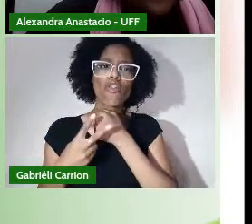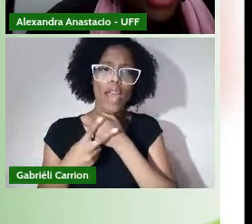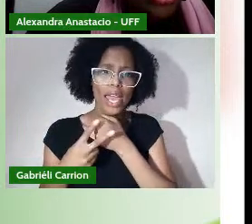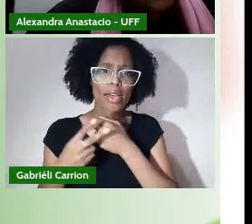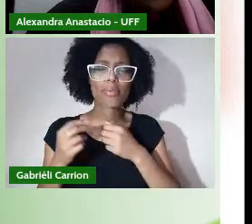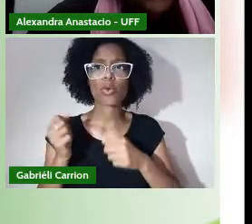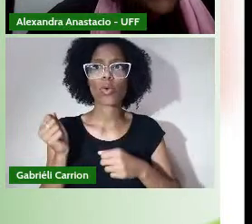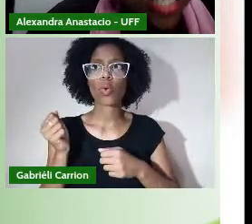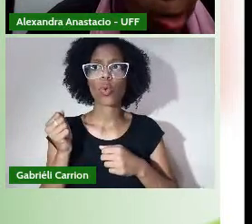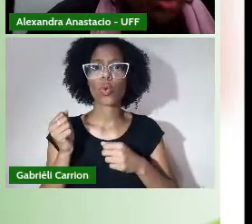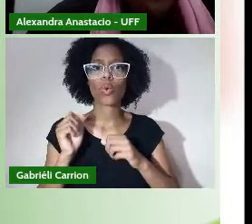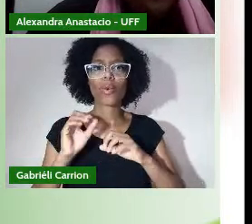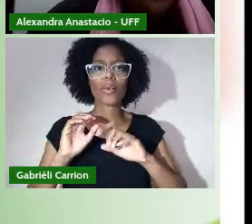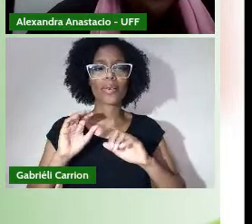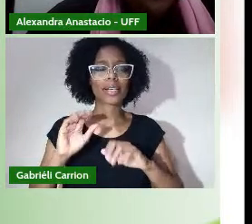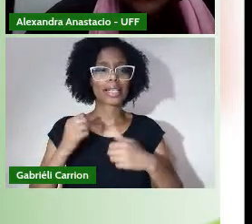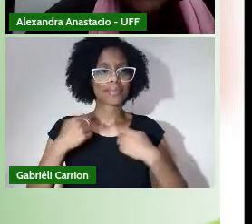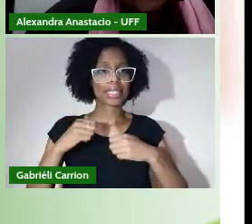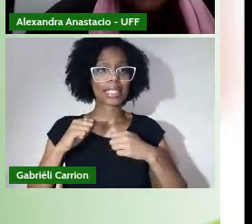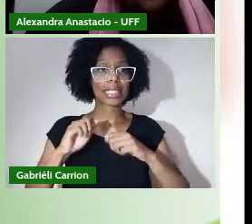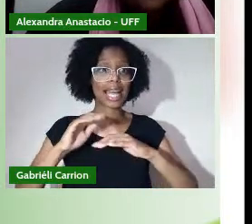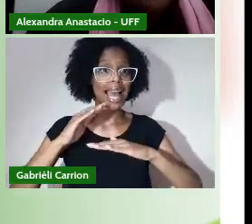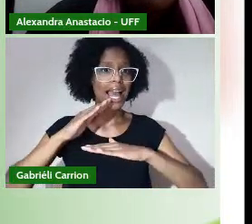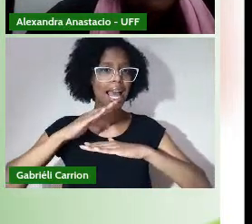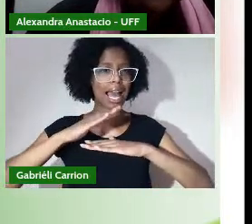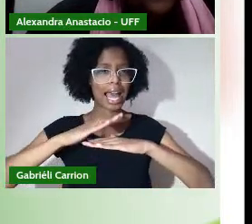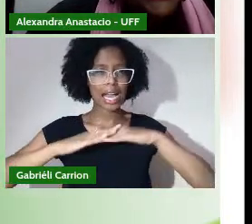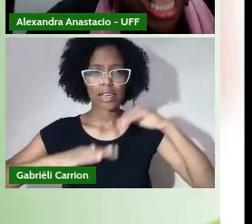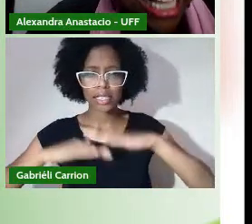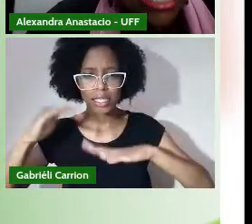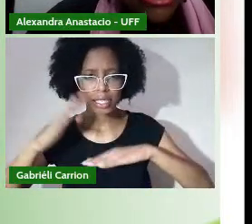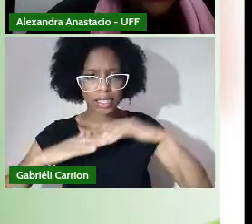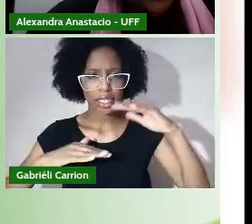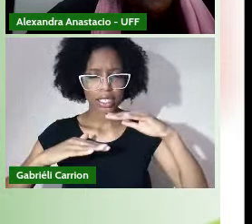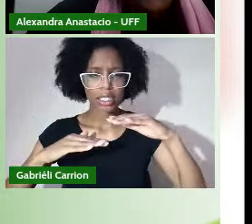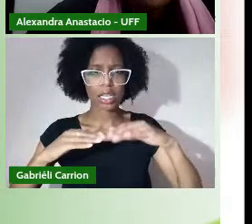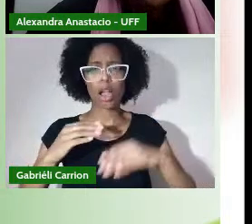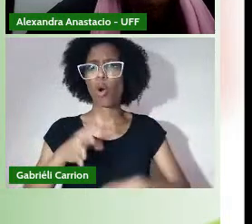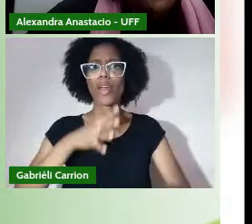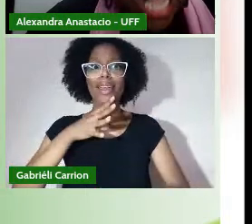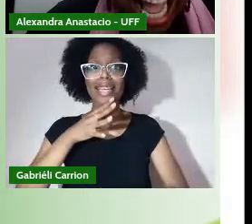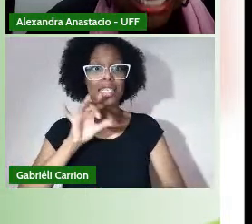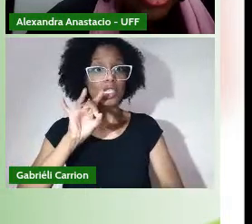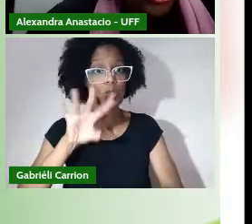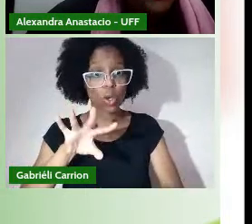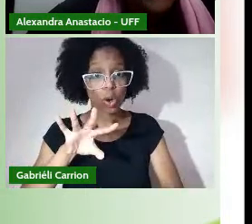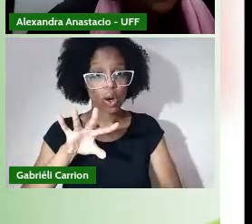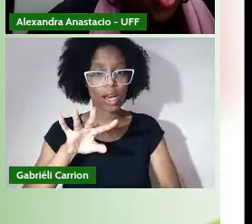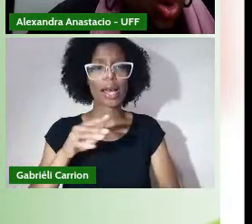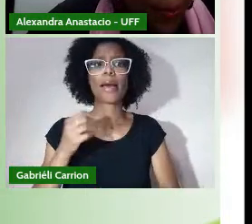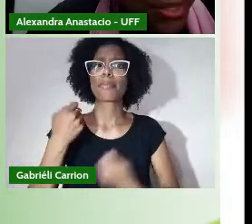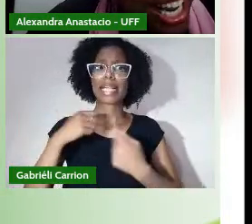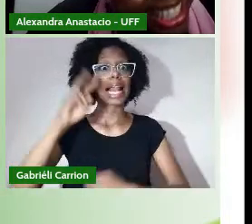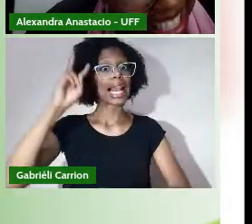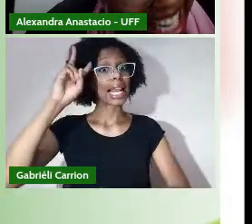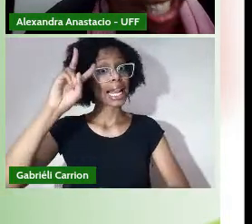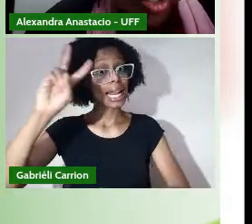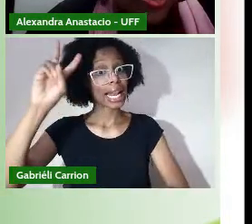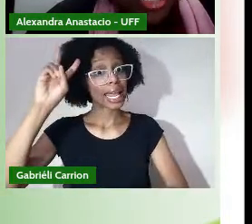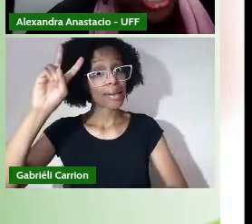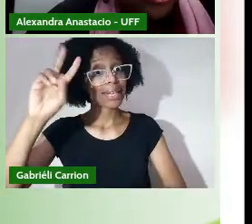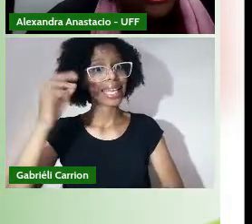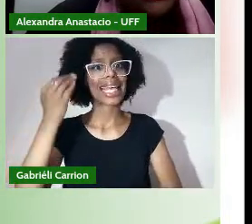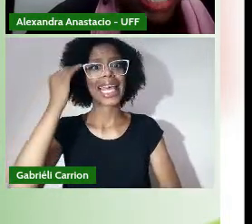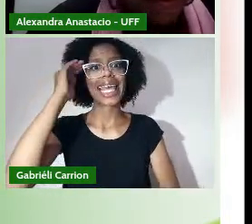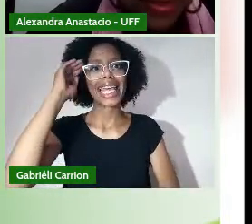gente aprende com a ação. Então, a gente não só conhece, a gente tem que lembrar, a gente tem que compreender